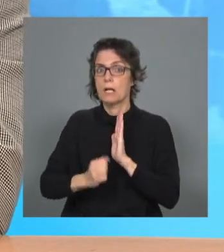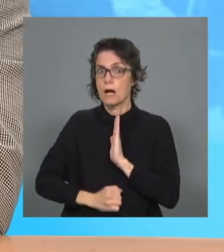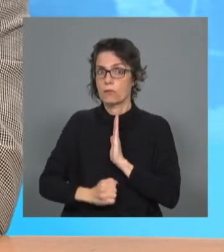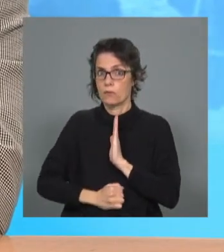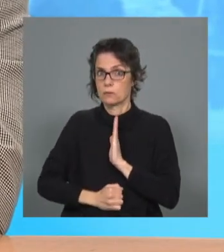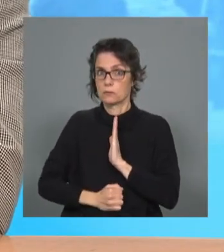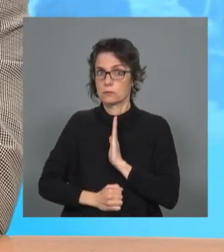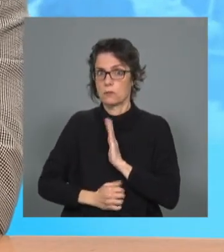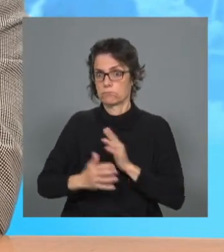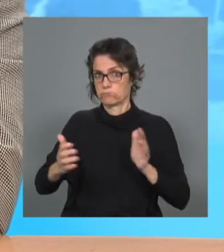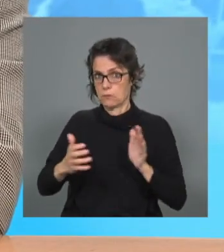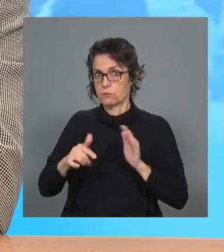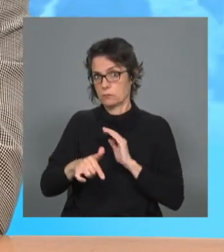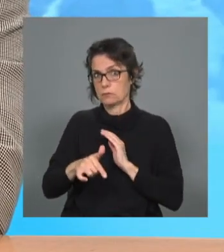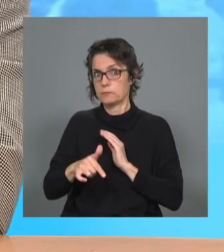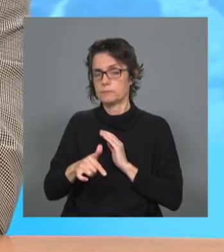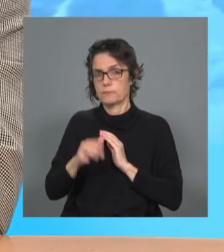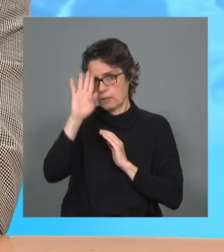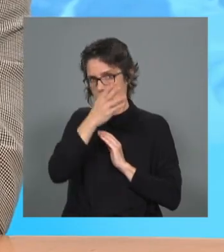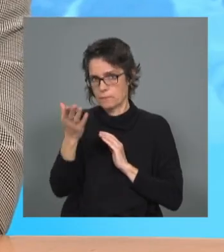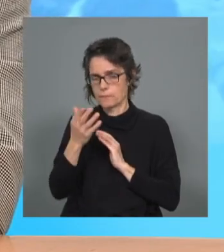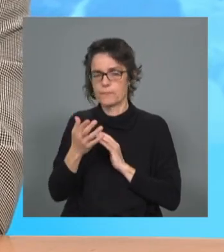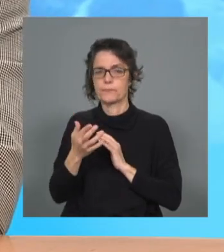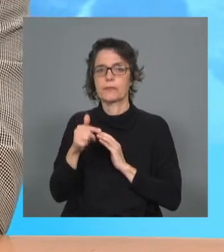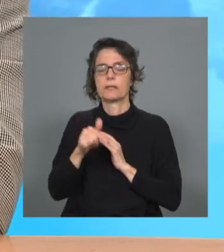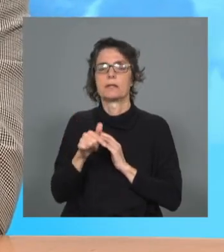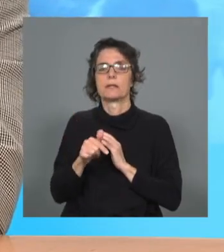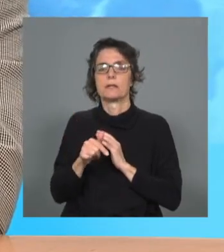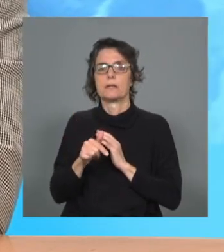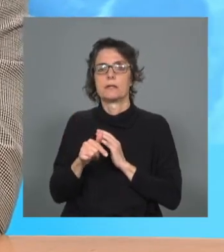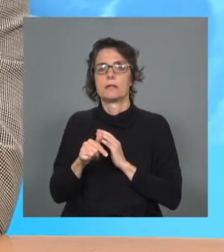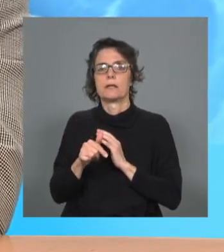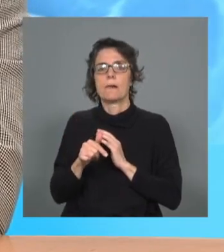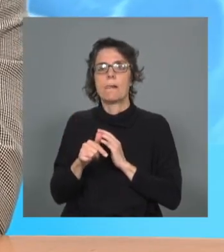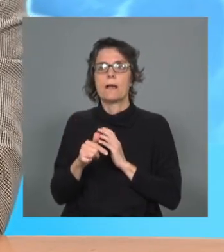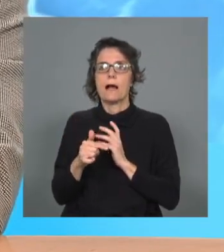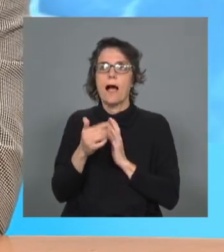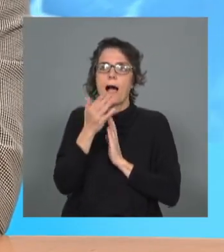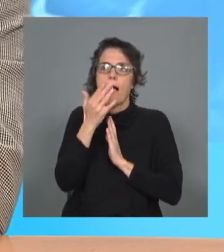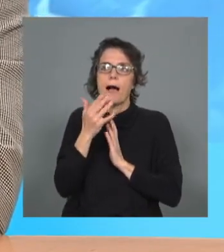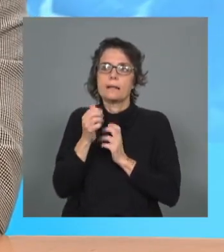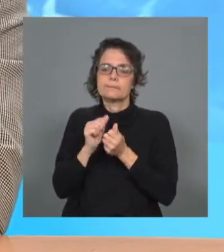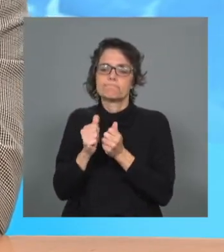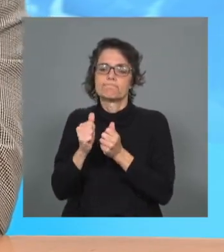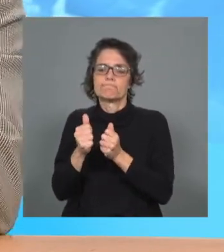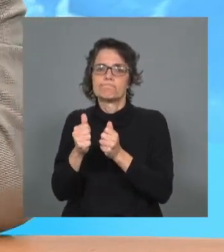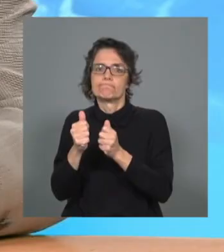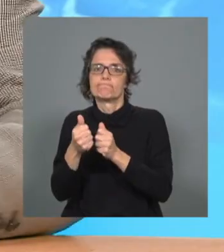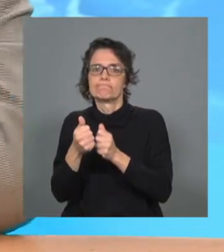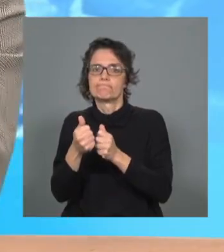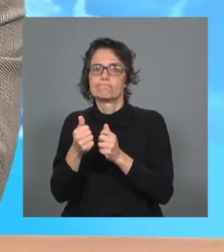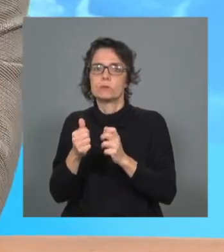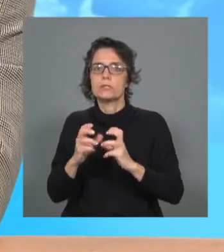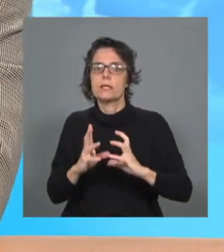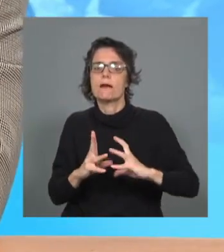que é maioritária, repito, e como todos nós sabemos, está sempre em reformulação no sentido de criação